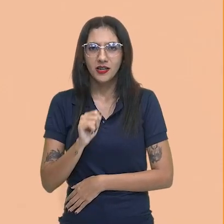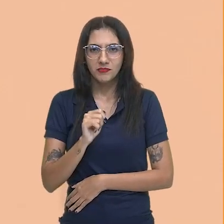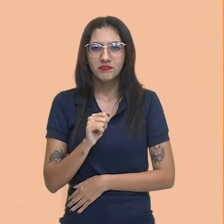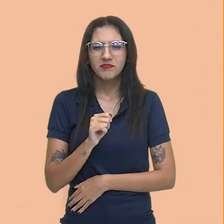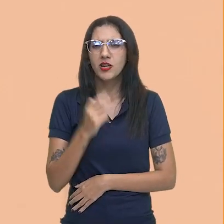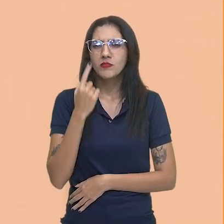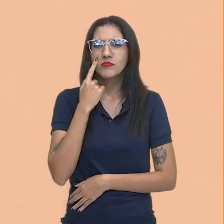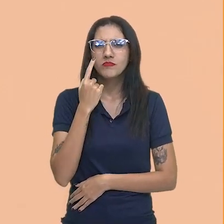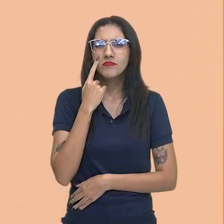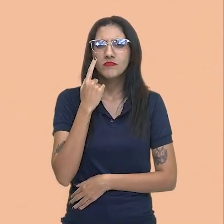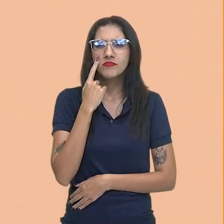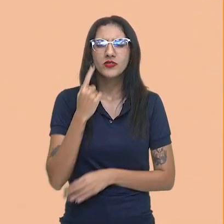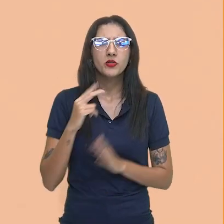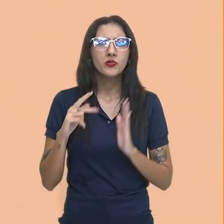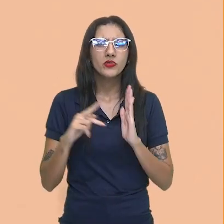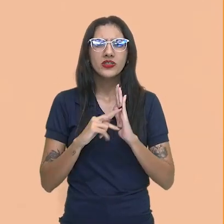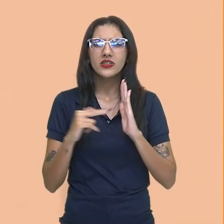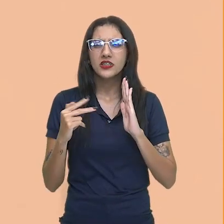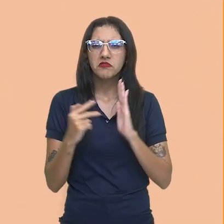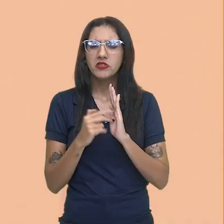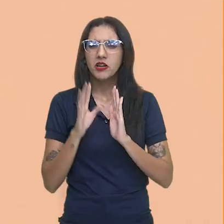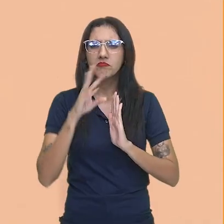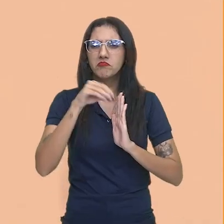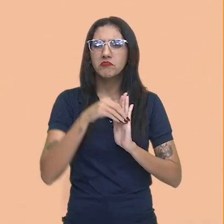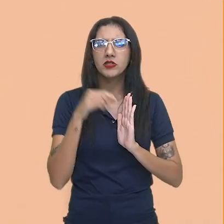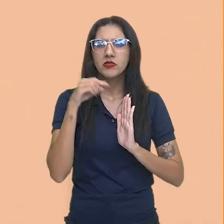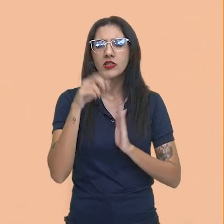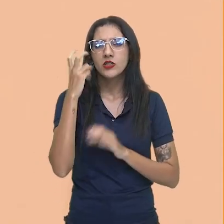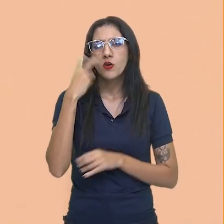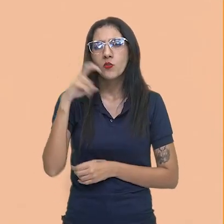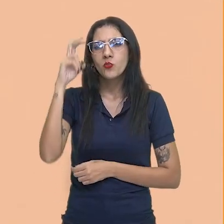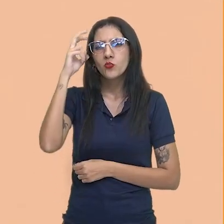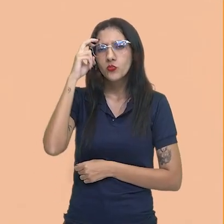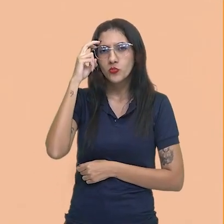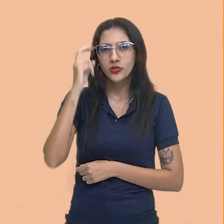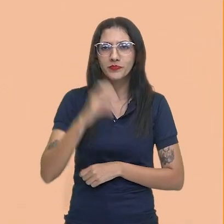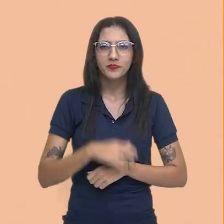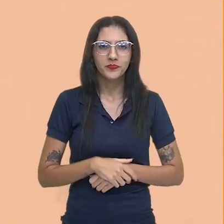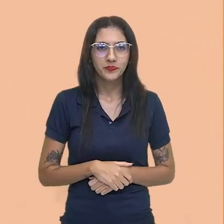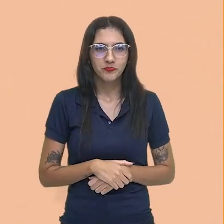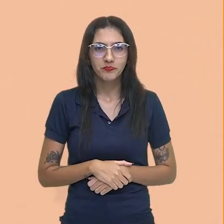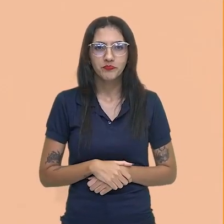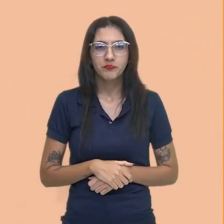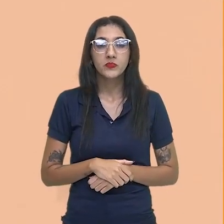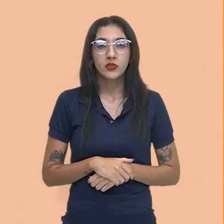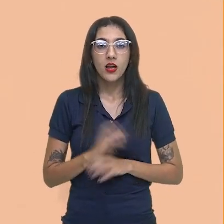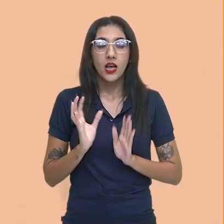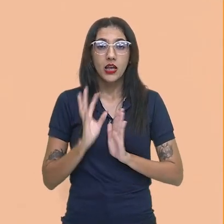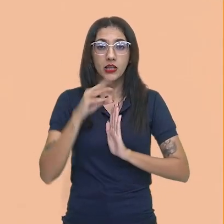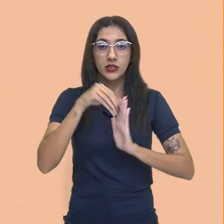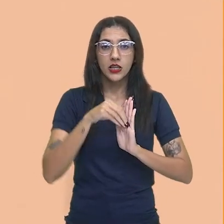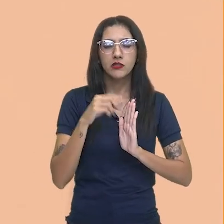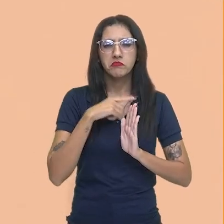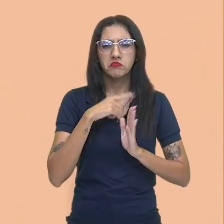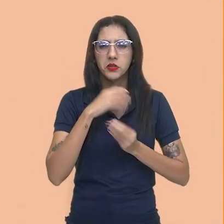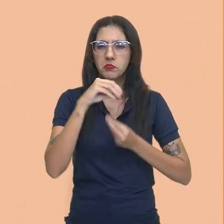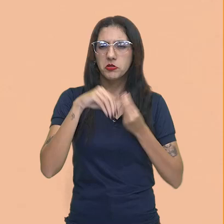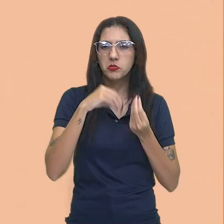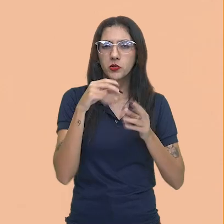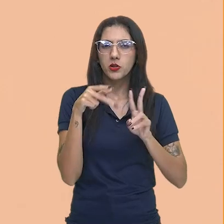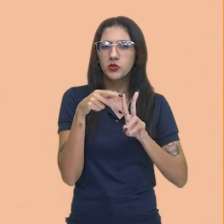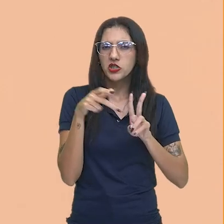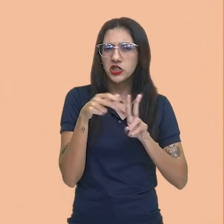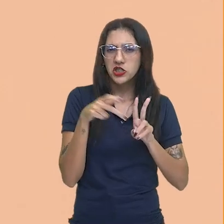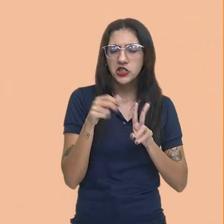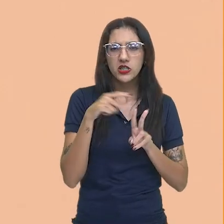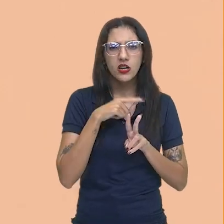de pagelança dentro da cultura local. Ela vem dentro da cultura cabocla, que mistura um pouco do indígena e